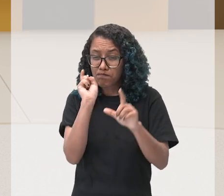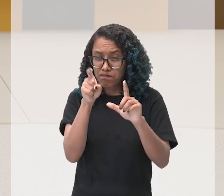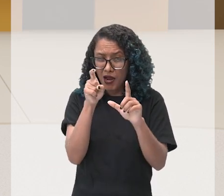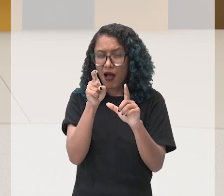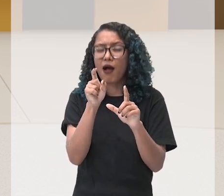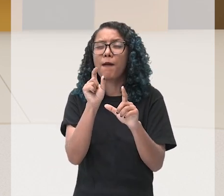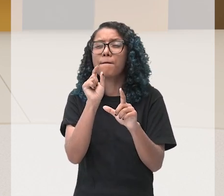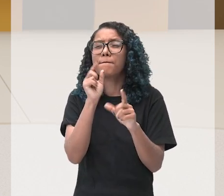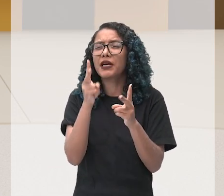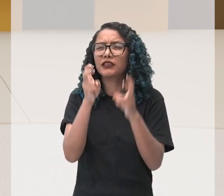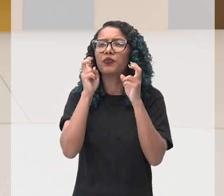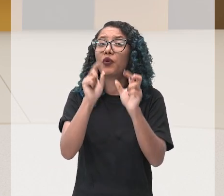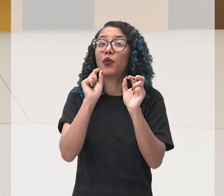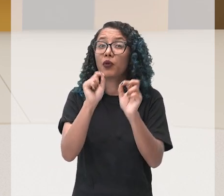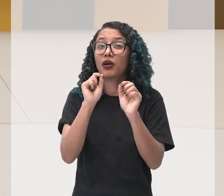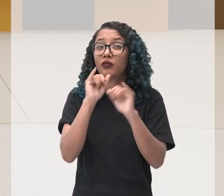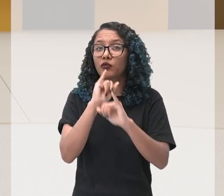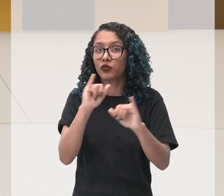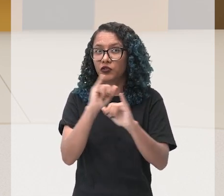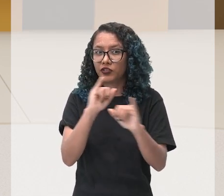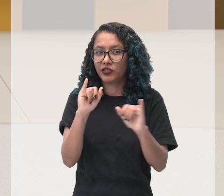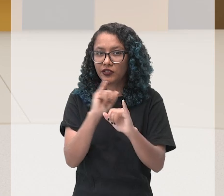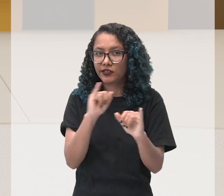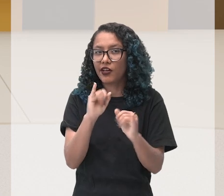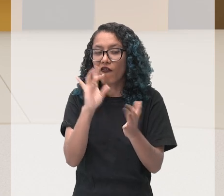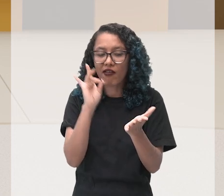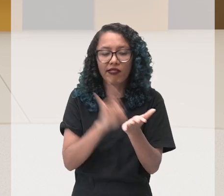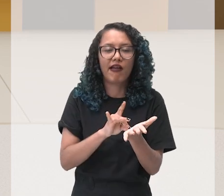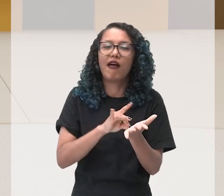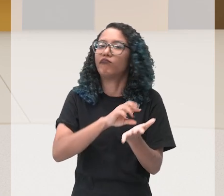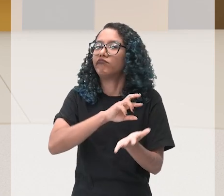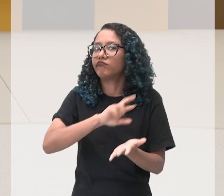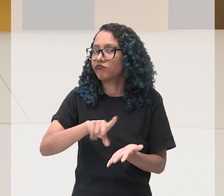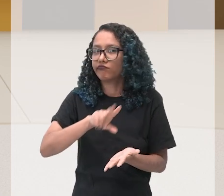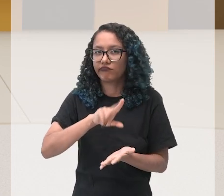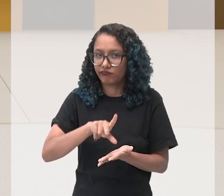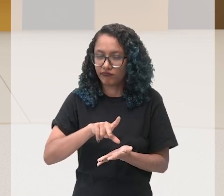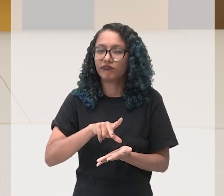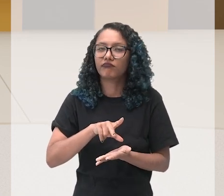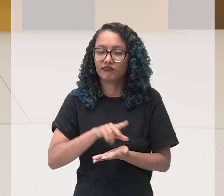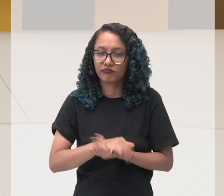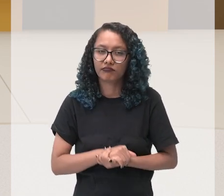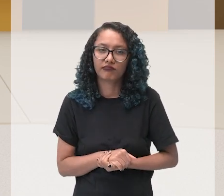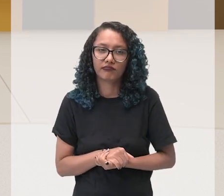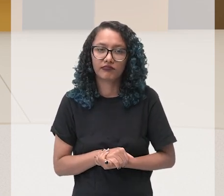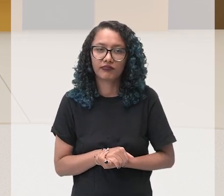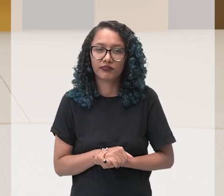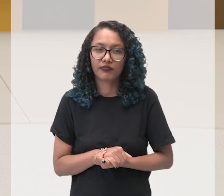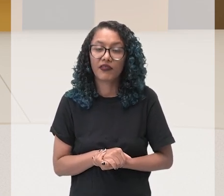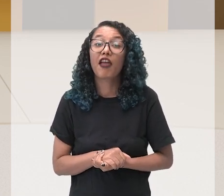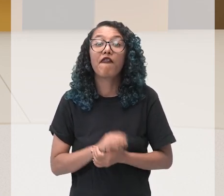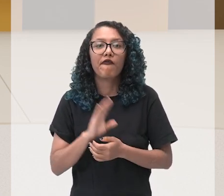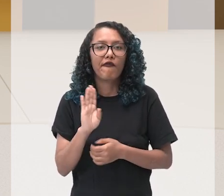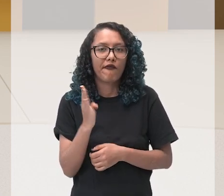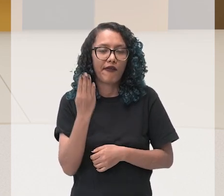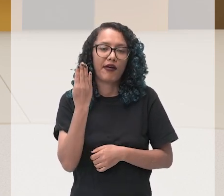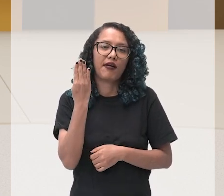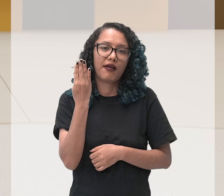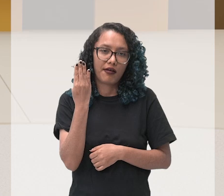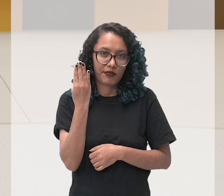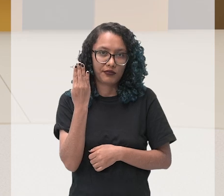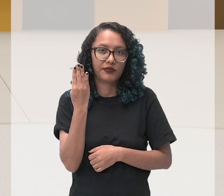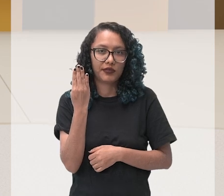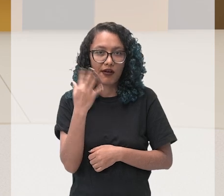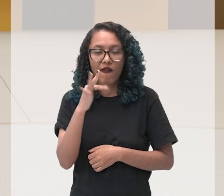ter notado que tratava-se de uma notícia que ela não era verdadeira, tratava-se de uma notícia falsa,